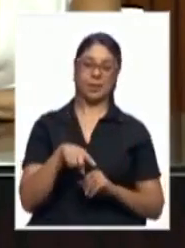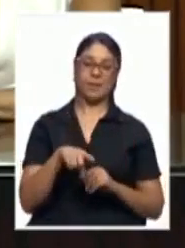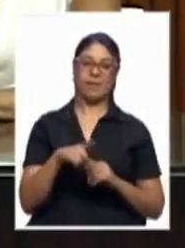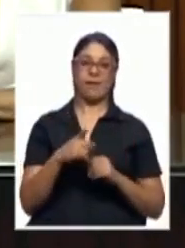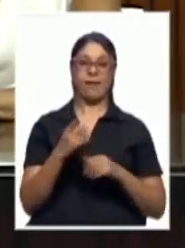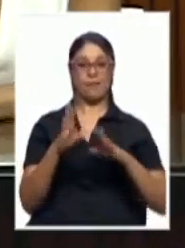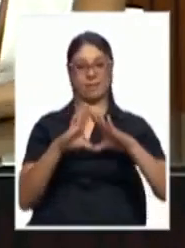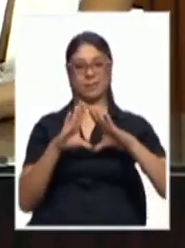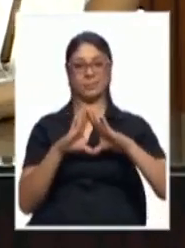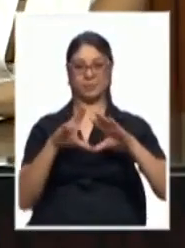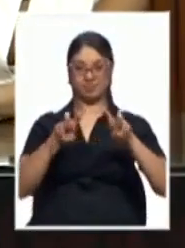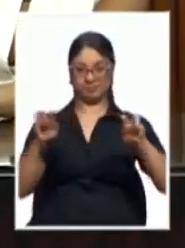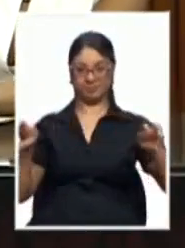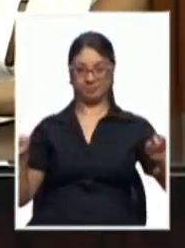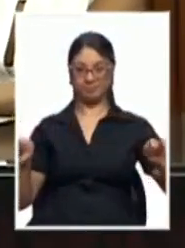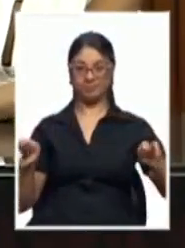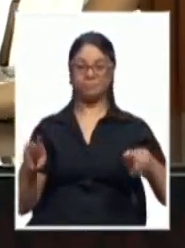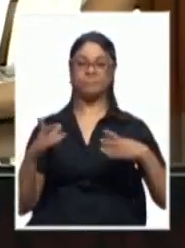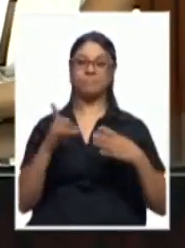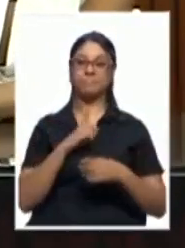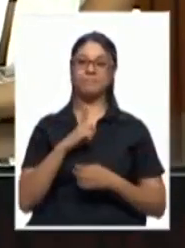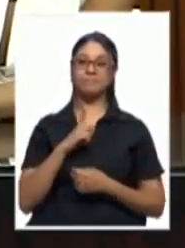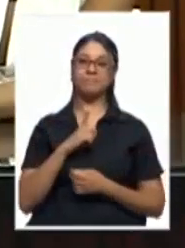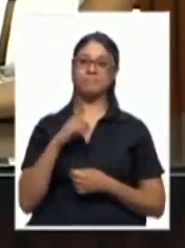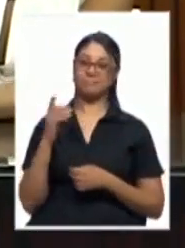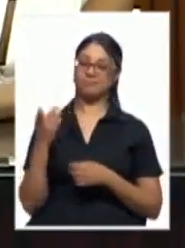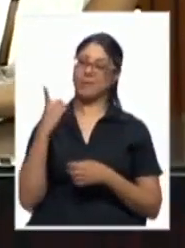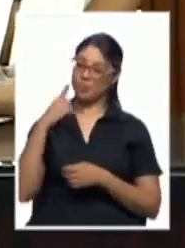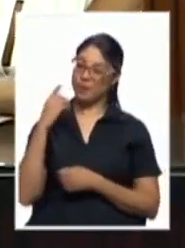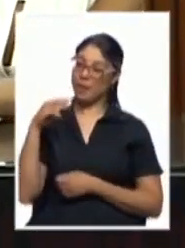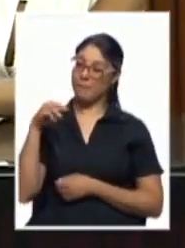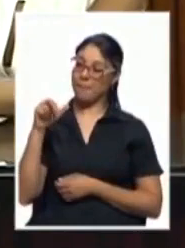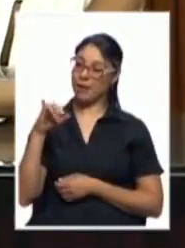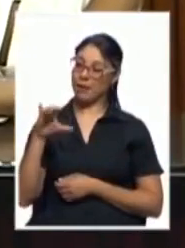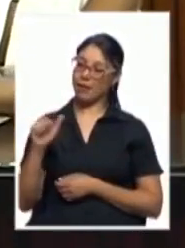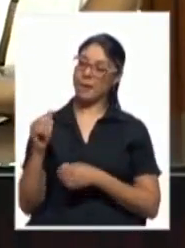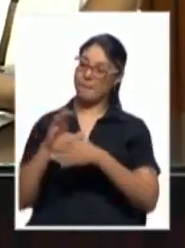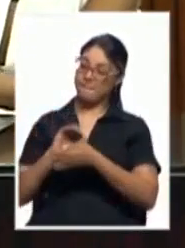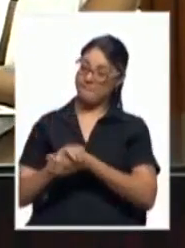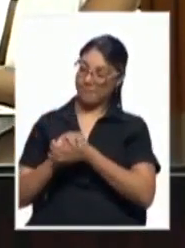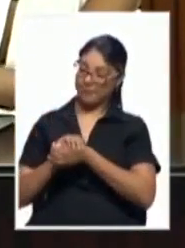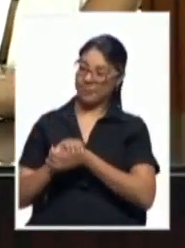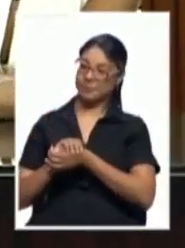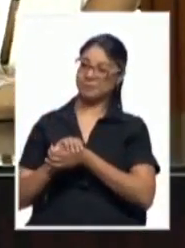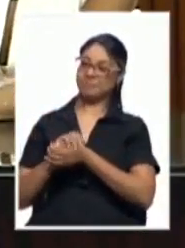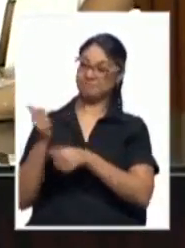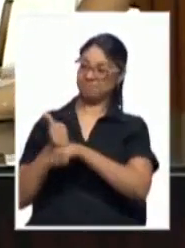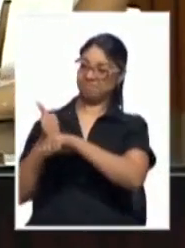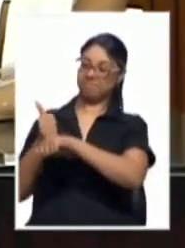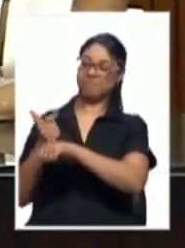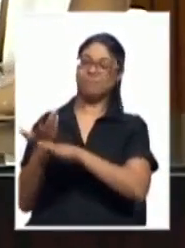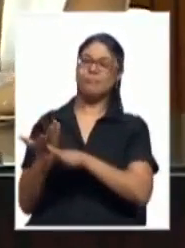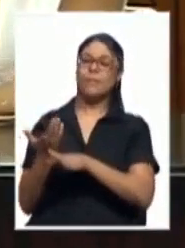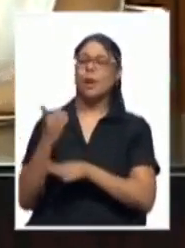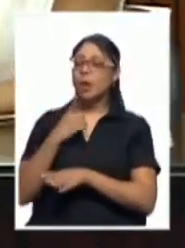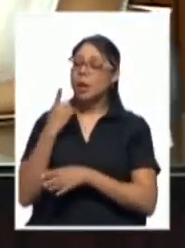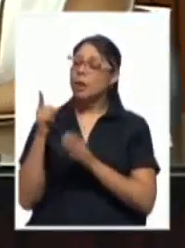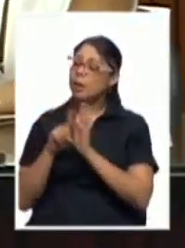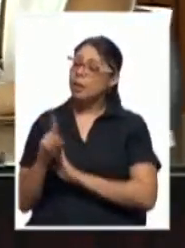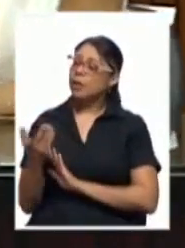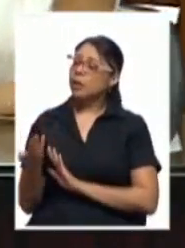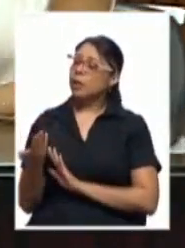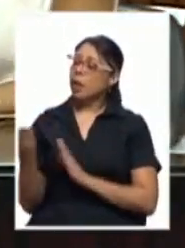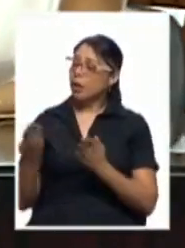o prazer aqui de receber a deputada Marília Campos. Parabéns pela obrigada. Sua posse. Deputada, a Assembleia começa